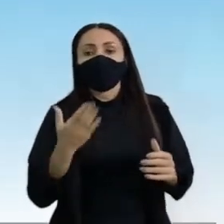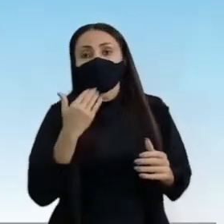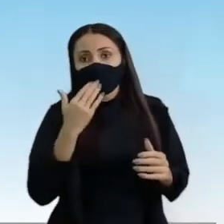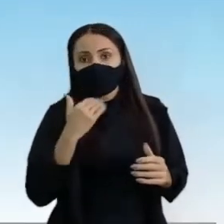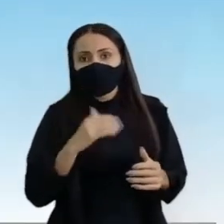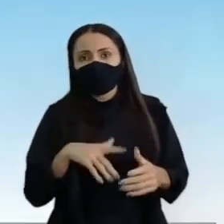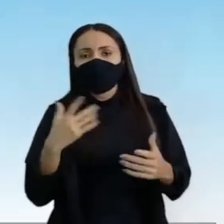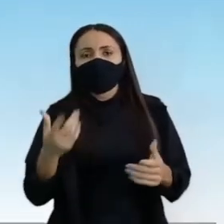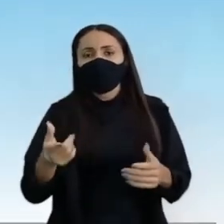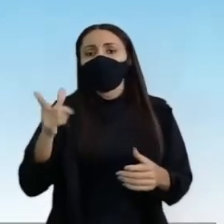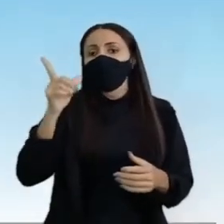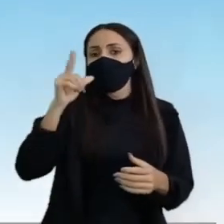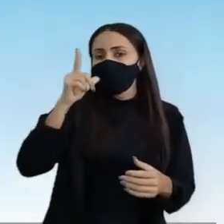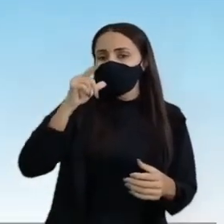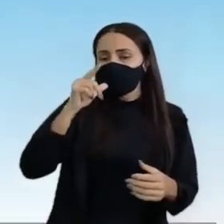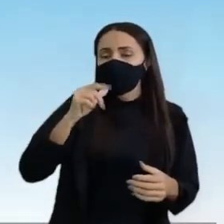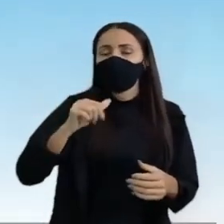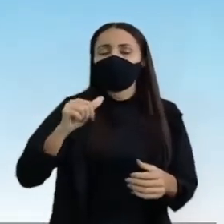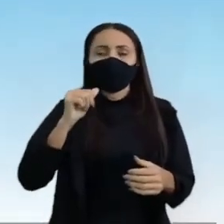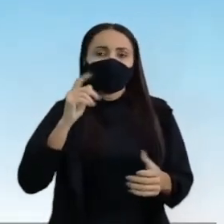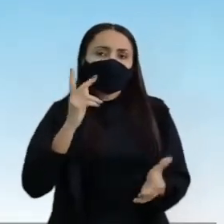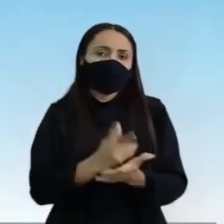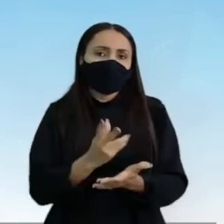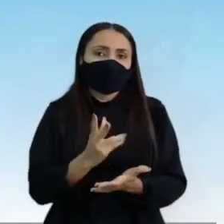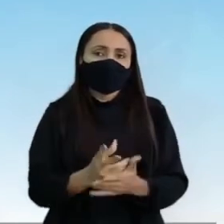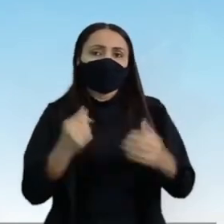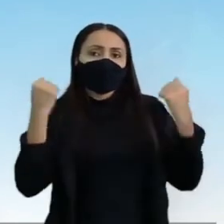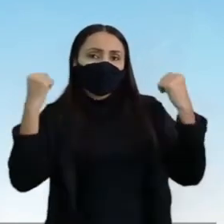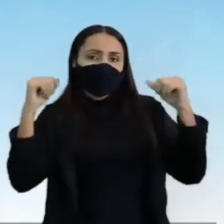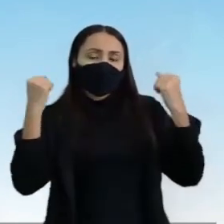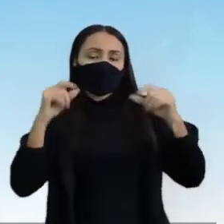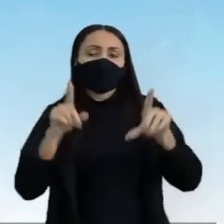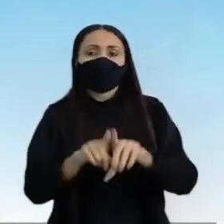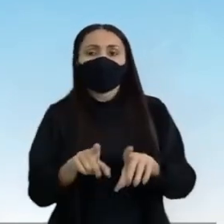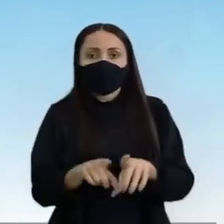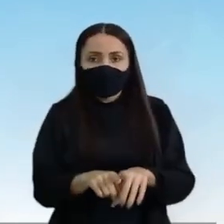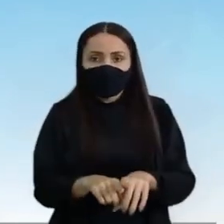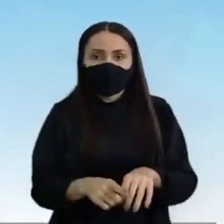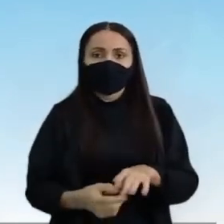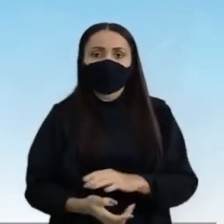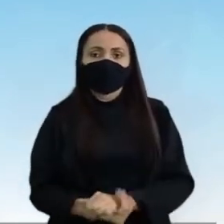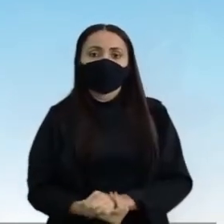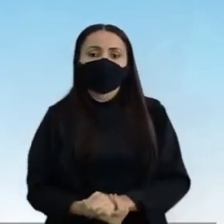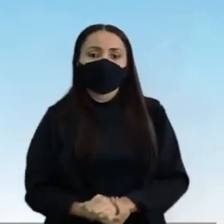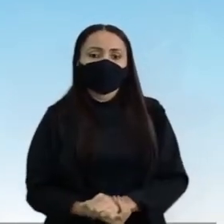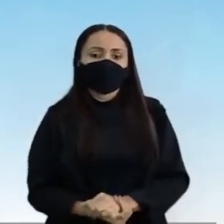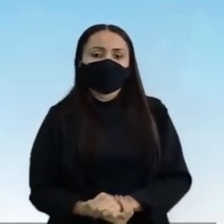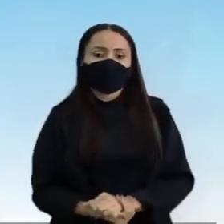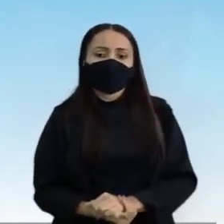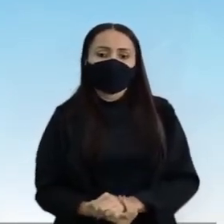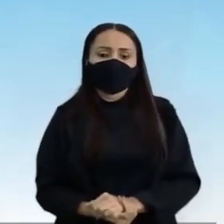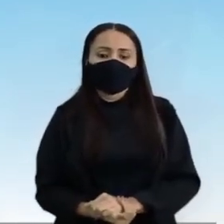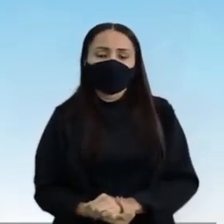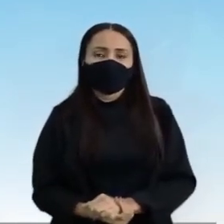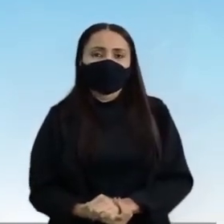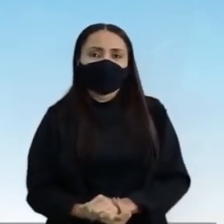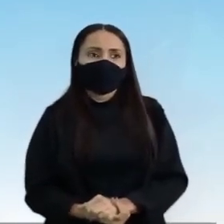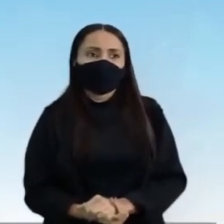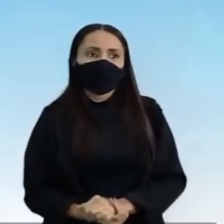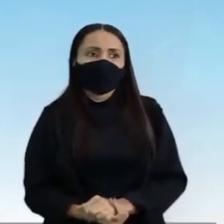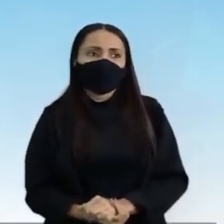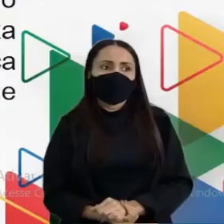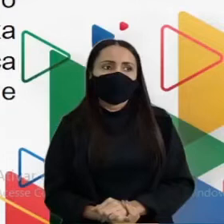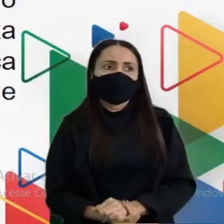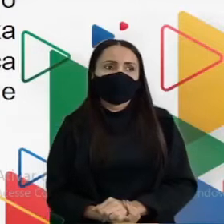precisamos tomar água e a atividade física também entra nesse parâmetro aí da qualidade de vida, certo? Vamos